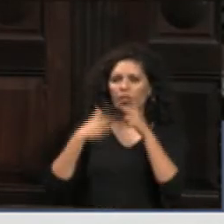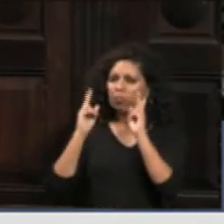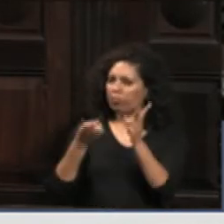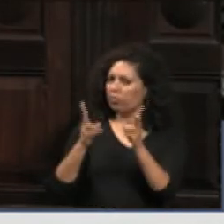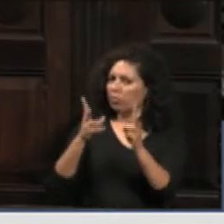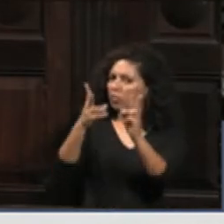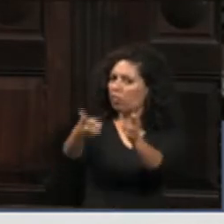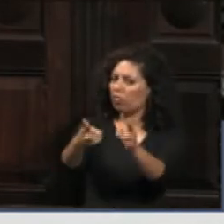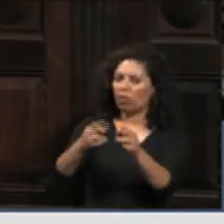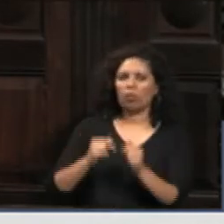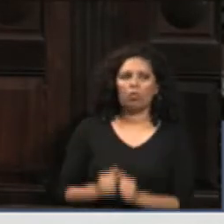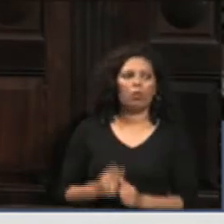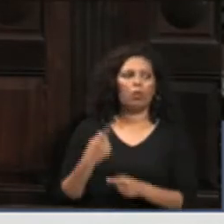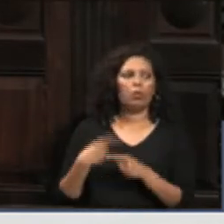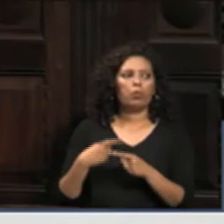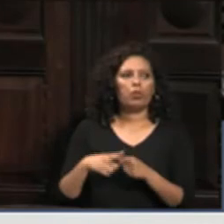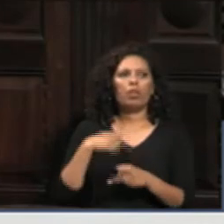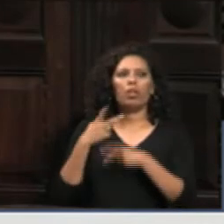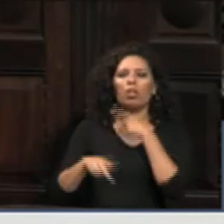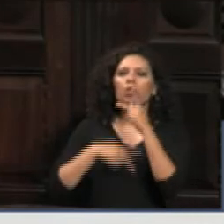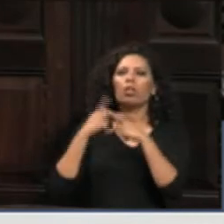a referência que eu faço